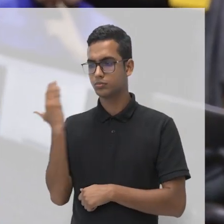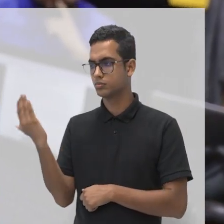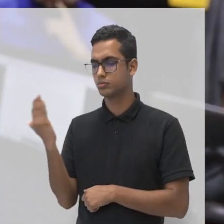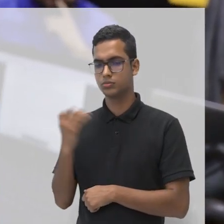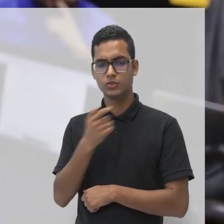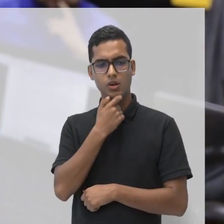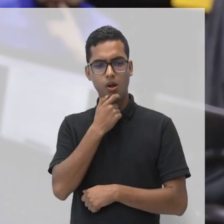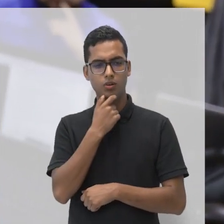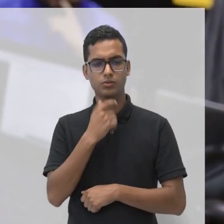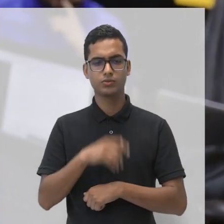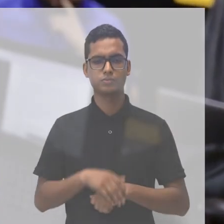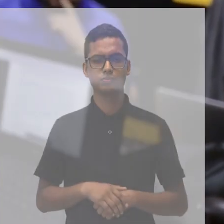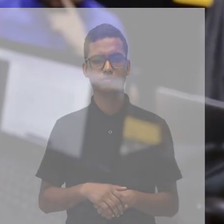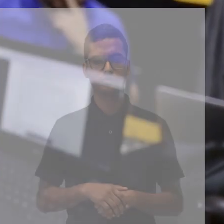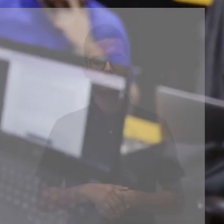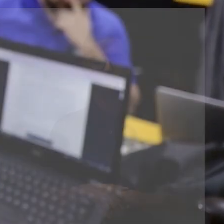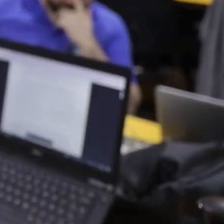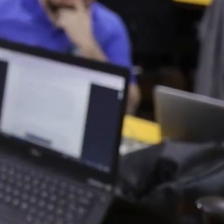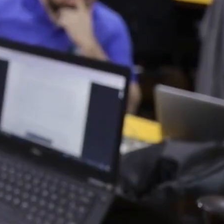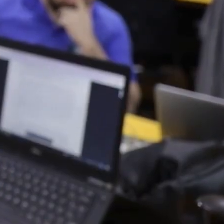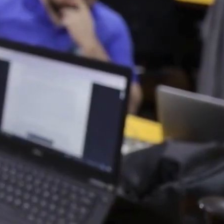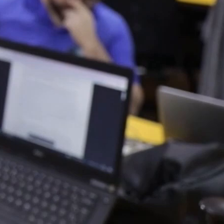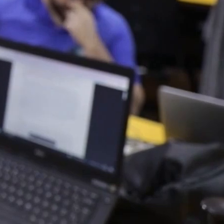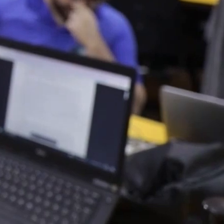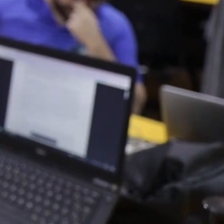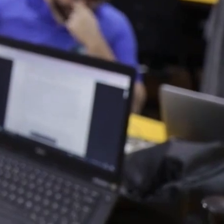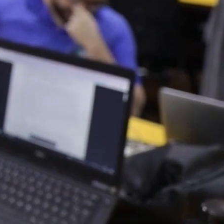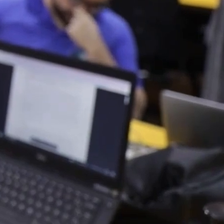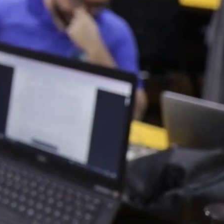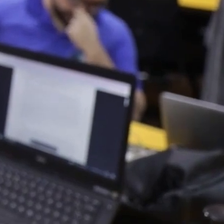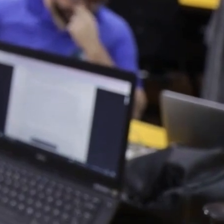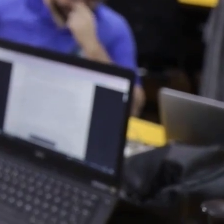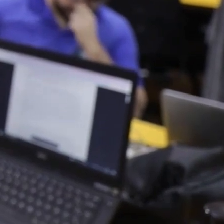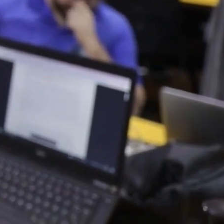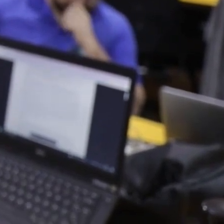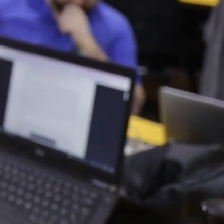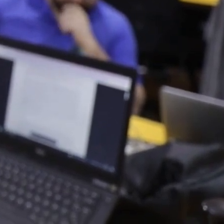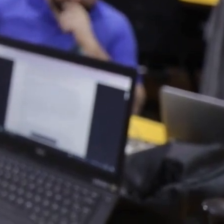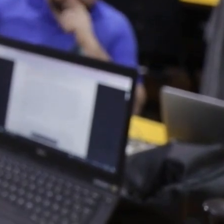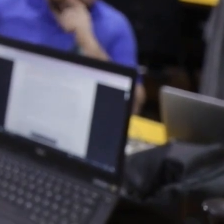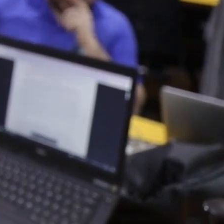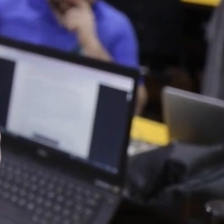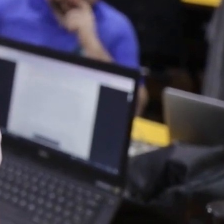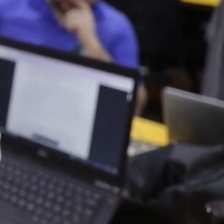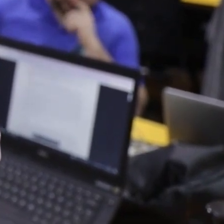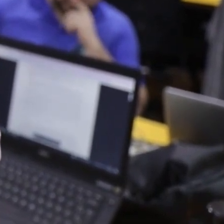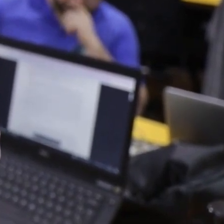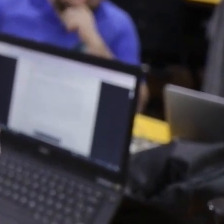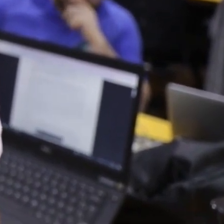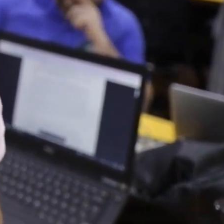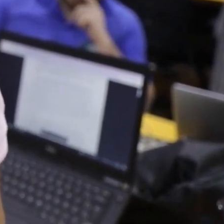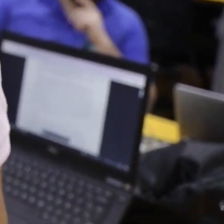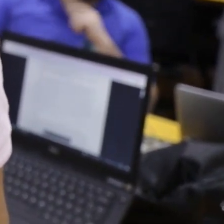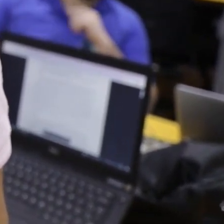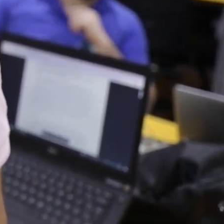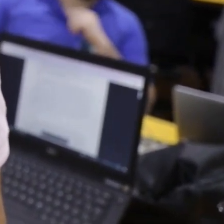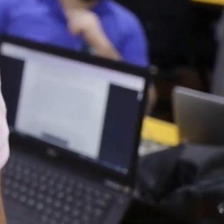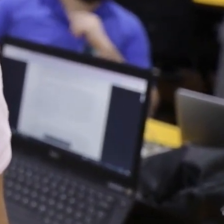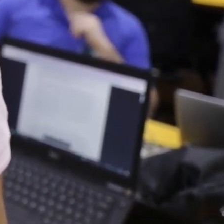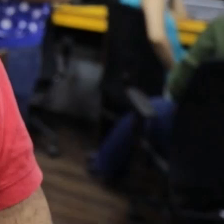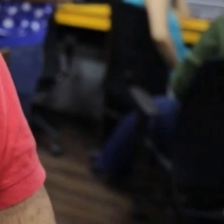rock, electronic, jazz, classical, country, samba, pagode, sertanejo. I prefer